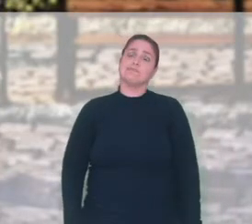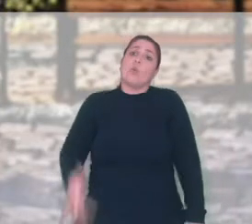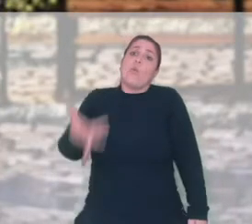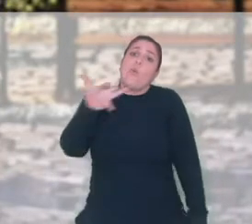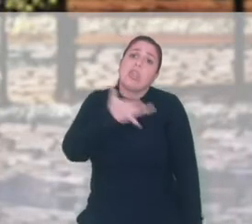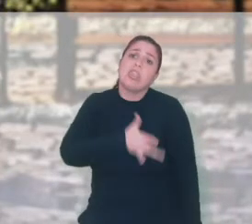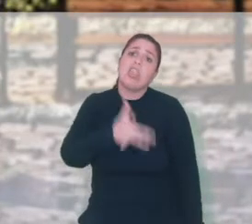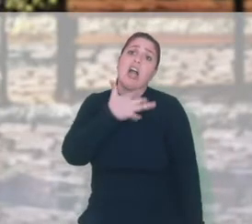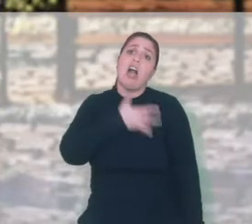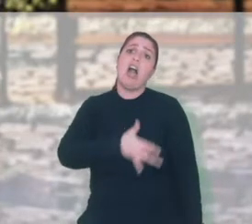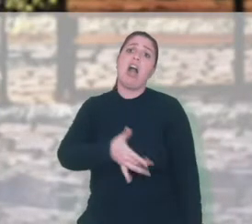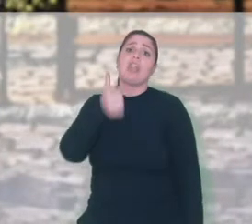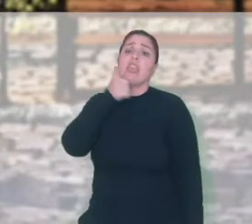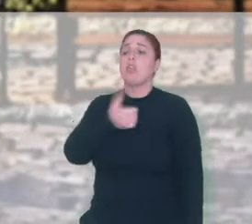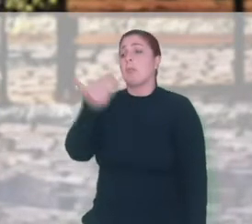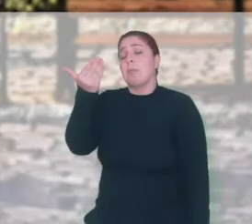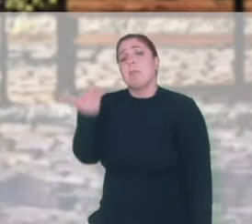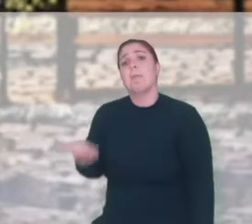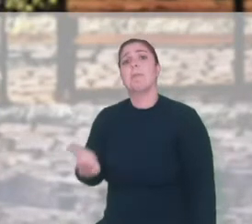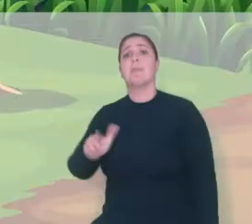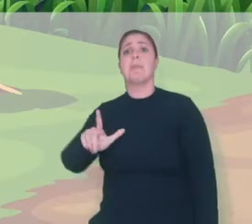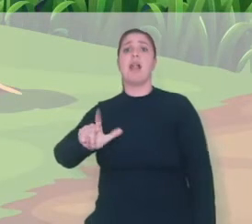Pobre Laurinha